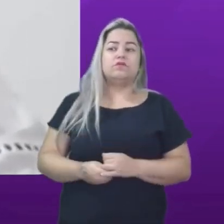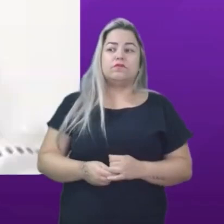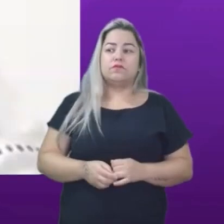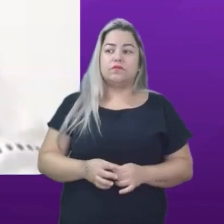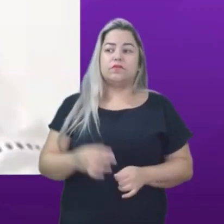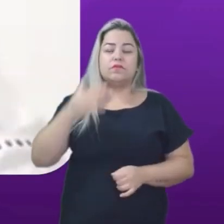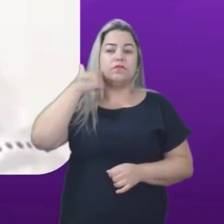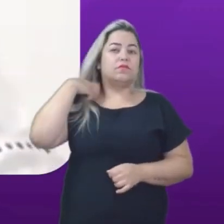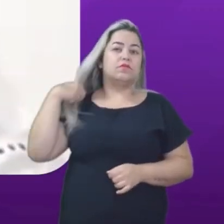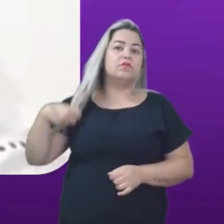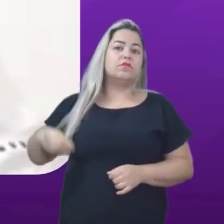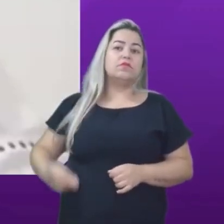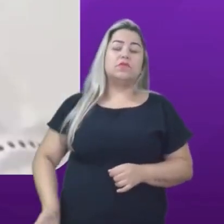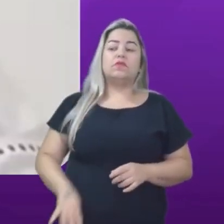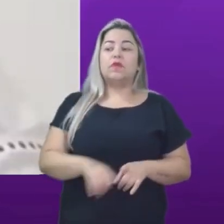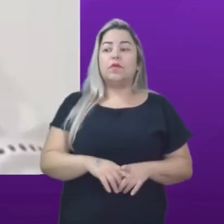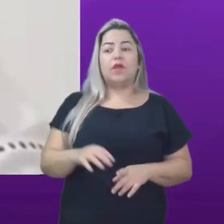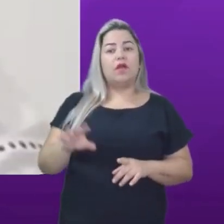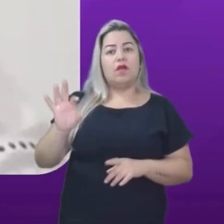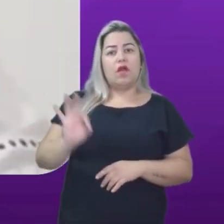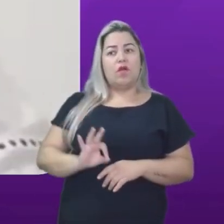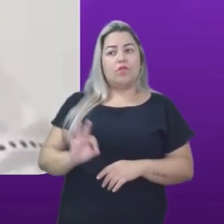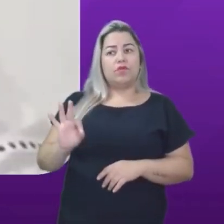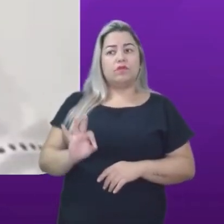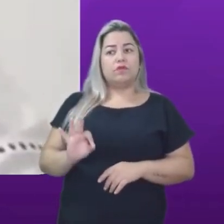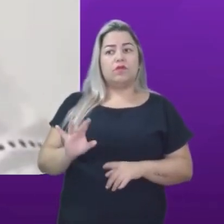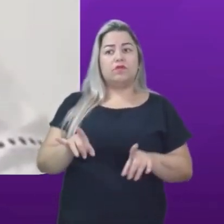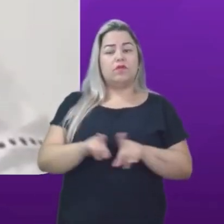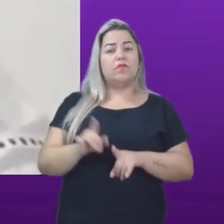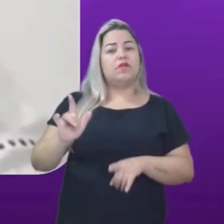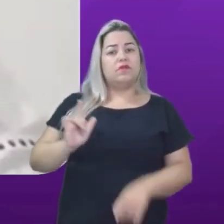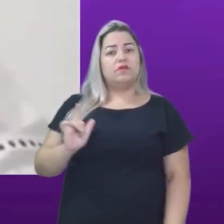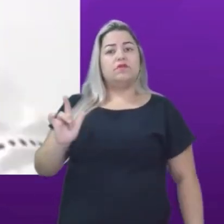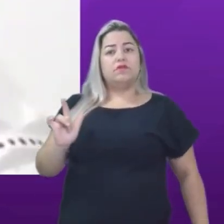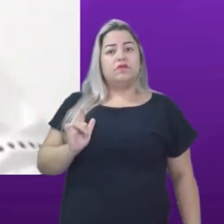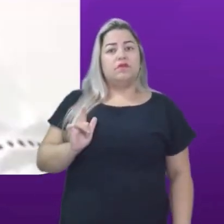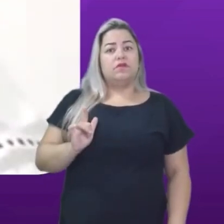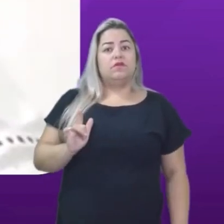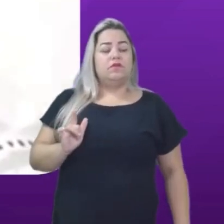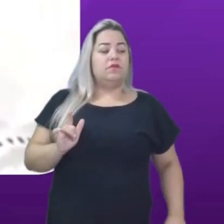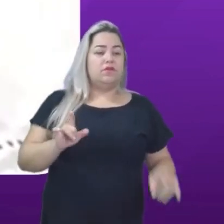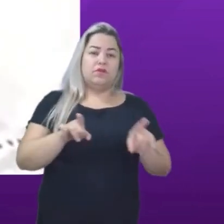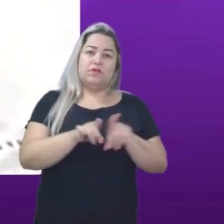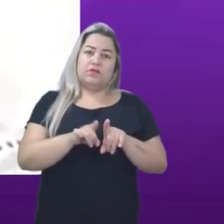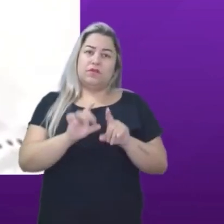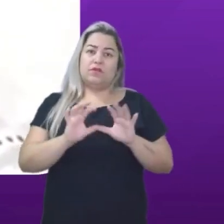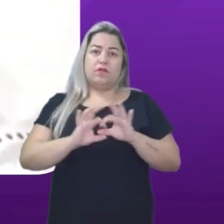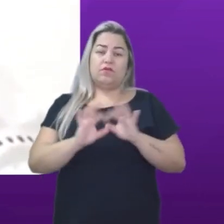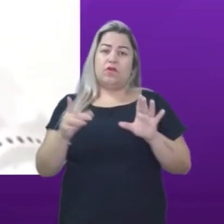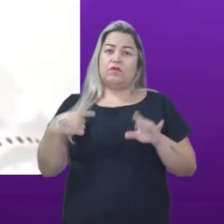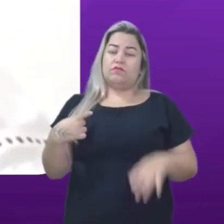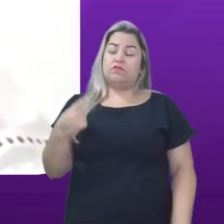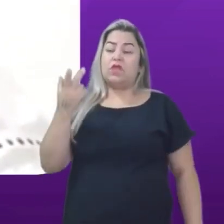em sua grande dimensão, sua grande maioria. A gente tem que deixar isso bem exposto para não se tornar